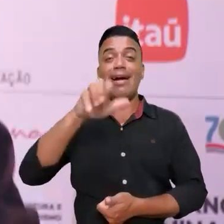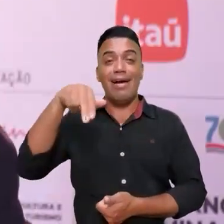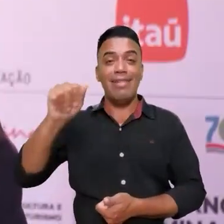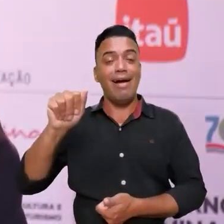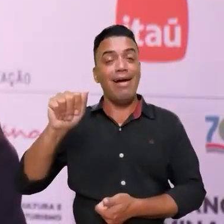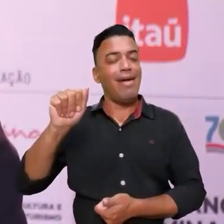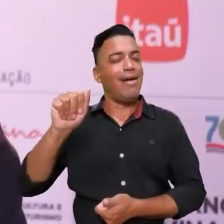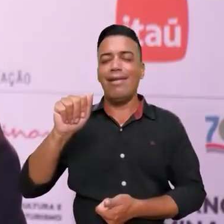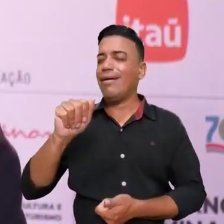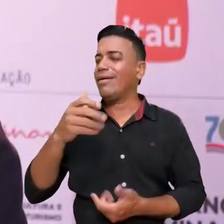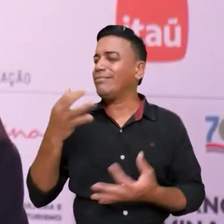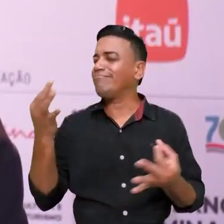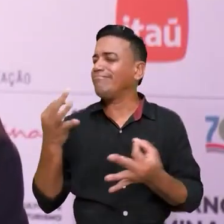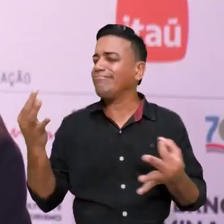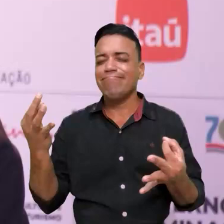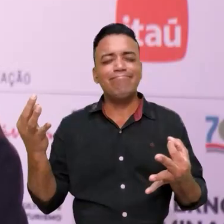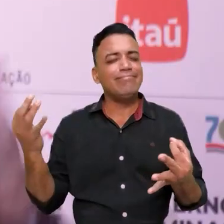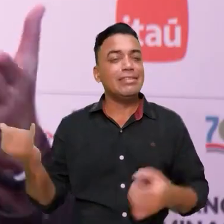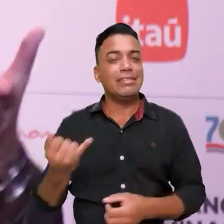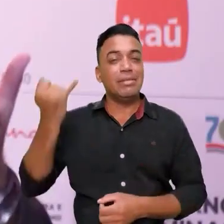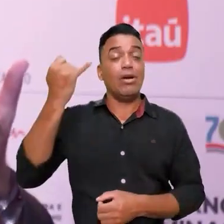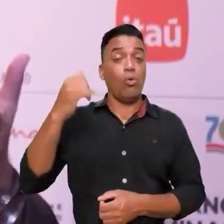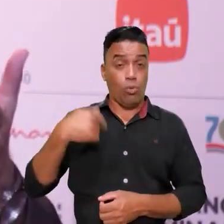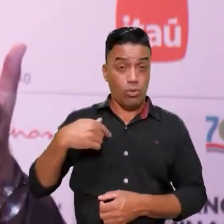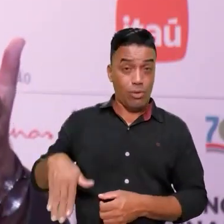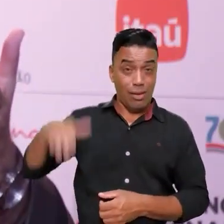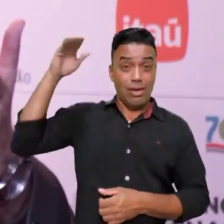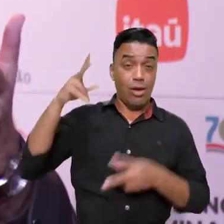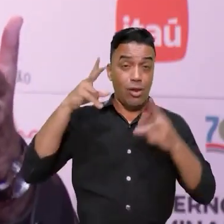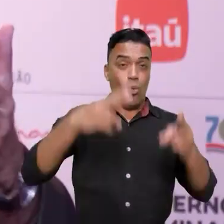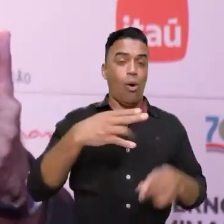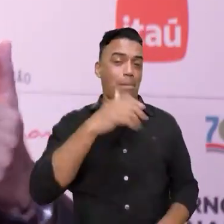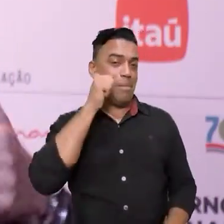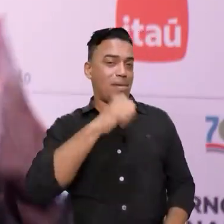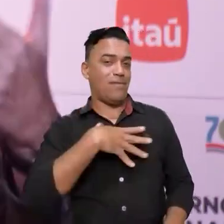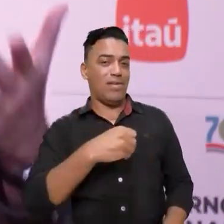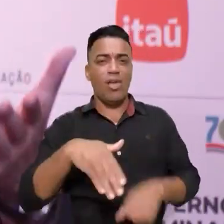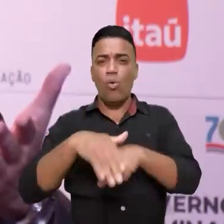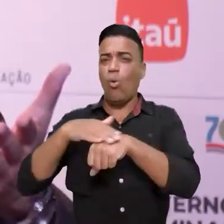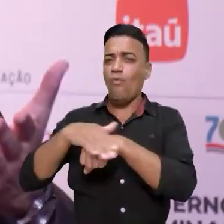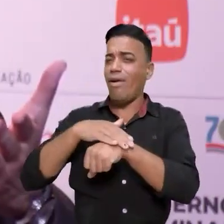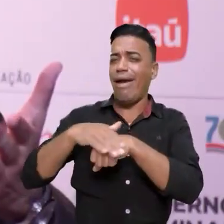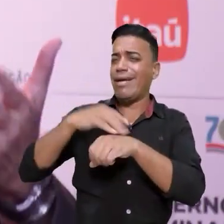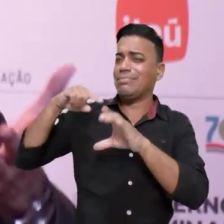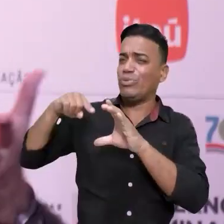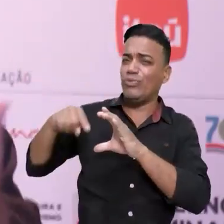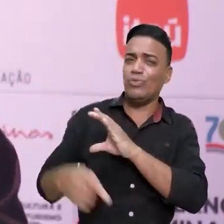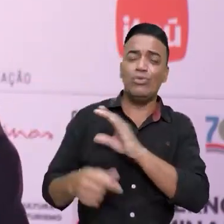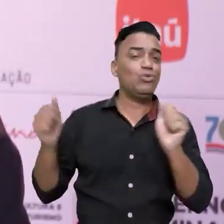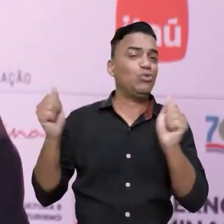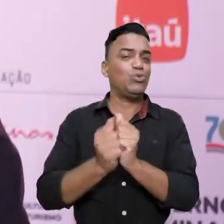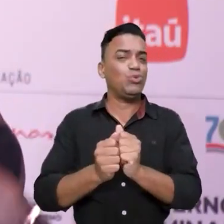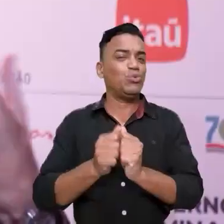é uma mestra na minha vida. Eu, quando crescer, quero ser como ela. Eu tenho conversas em profundidade com